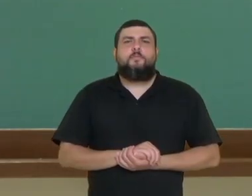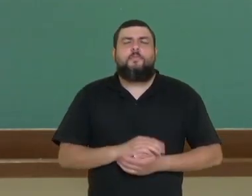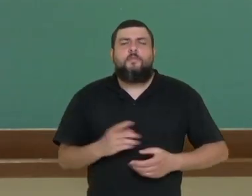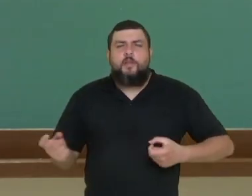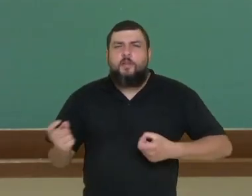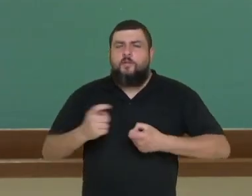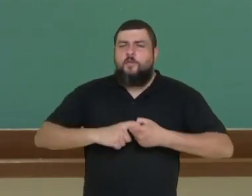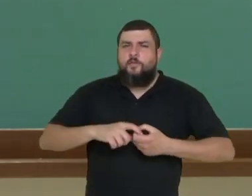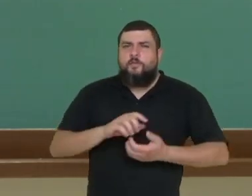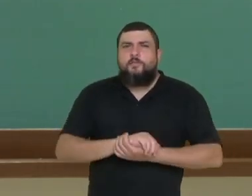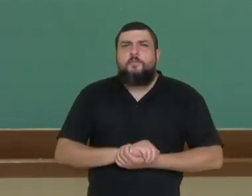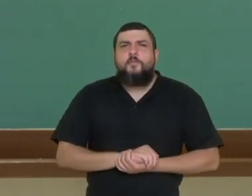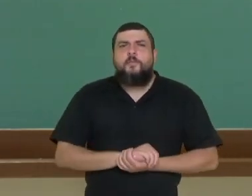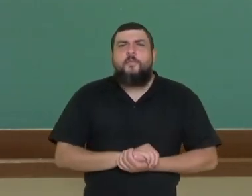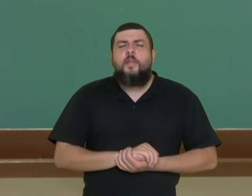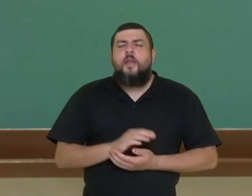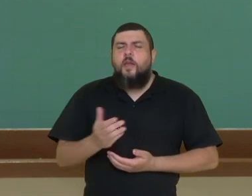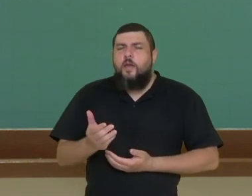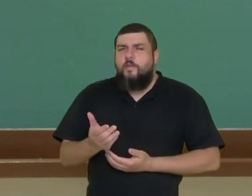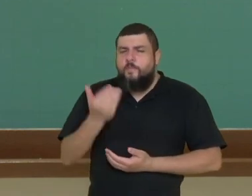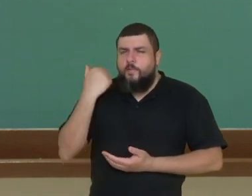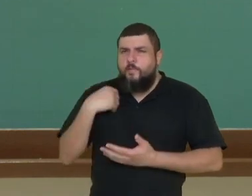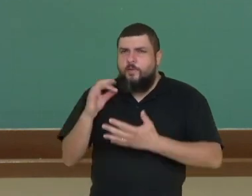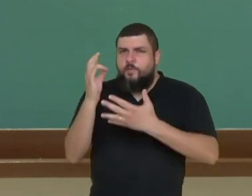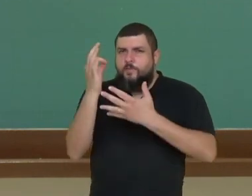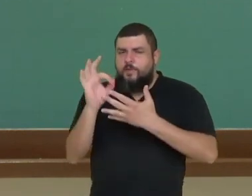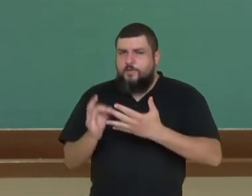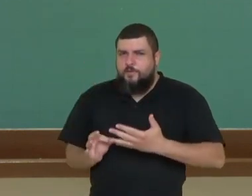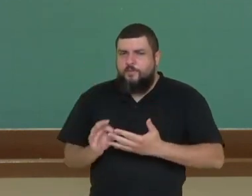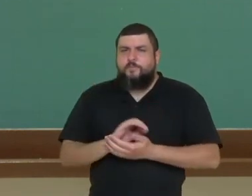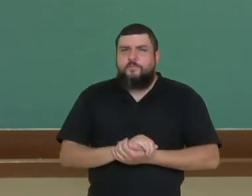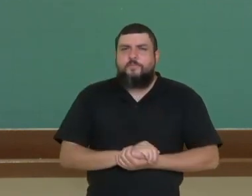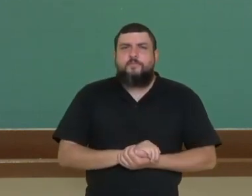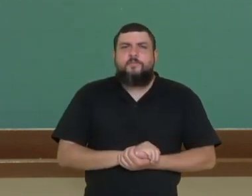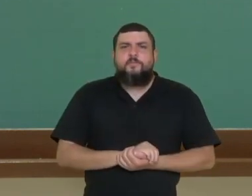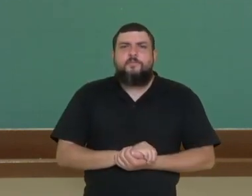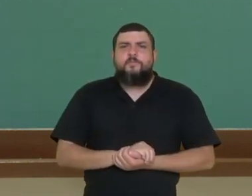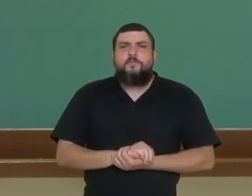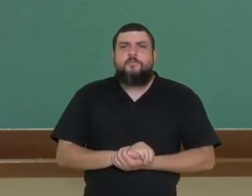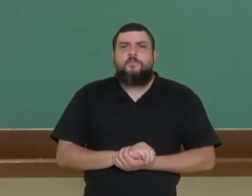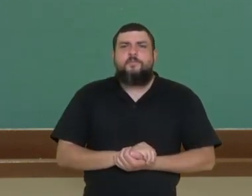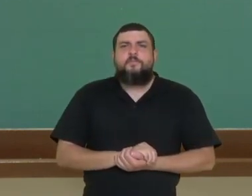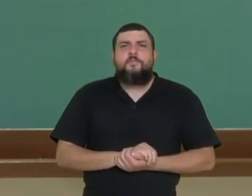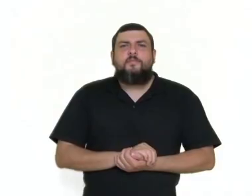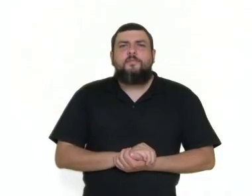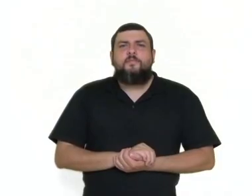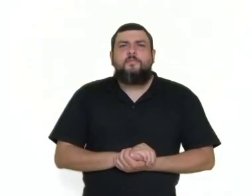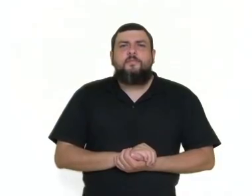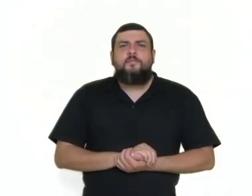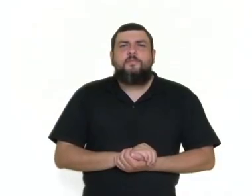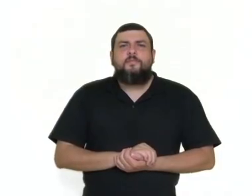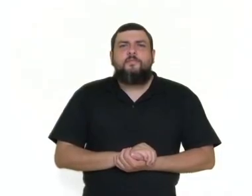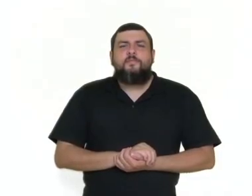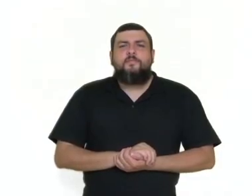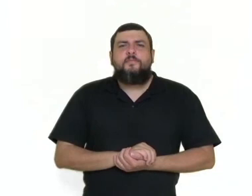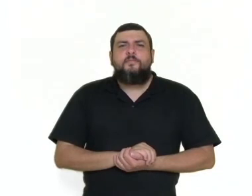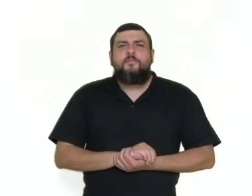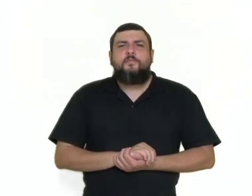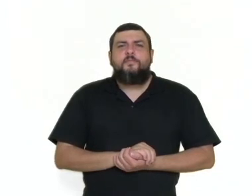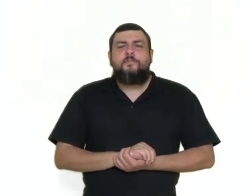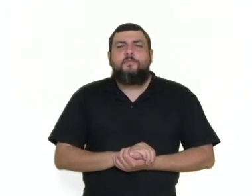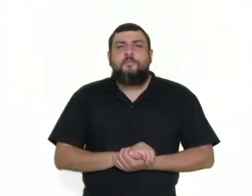Voltei, galerinha do sexto ano. Bora lá corrigir esta junto conosco. Beleza? Com a